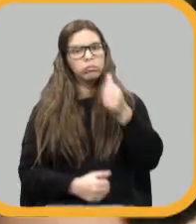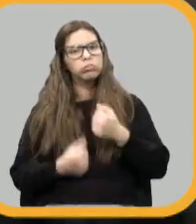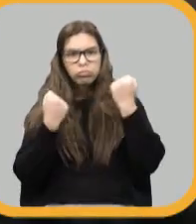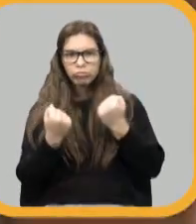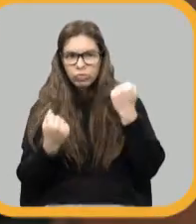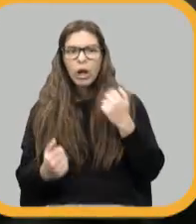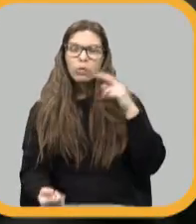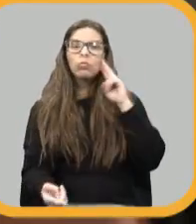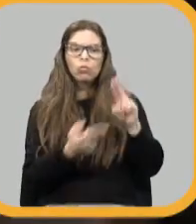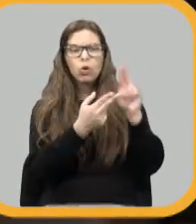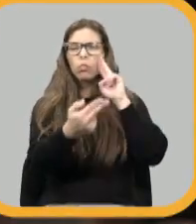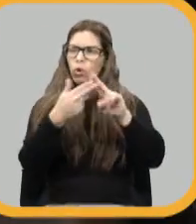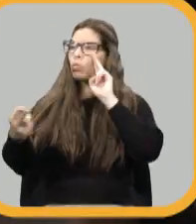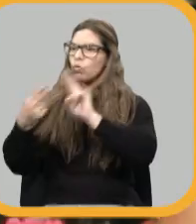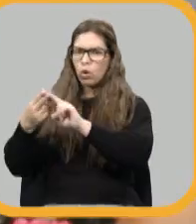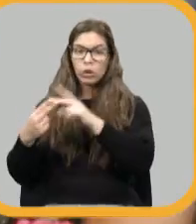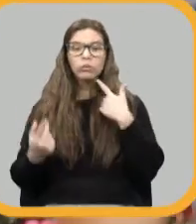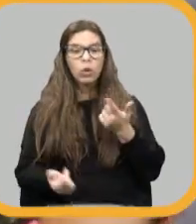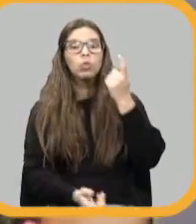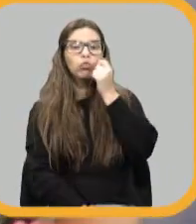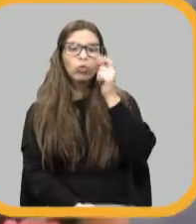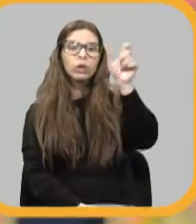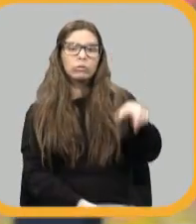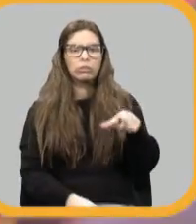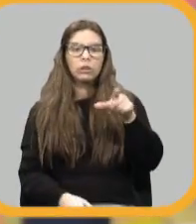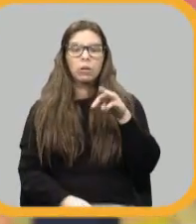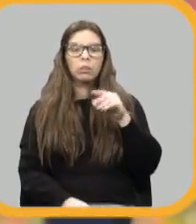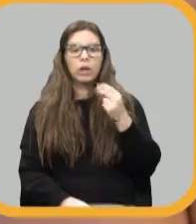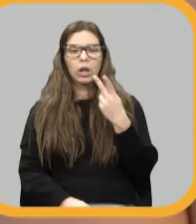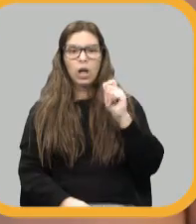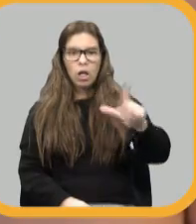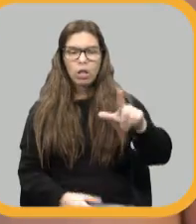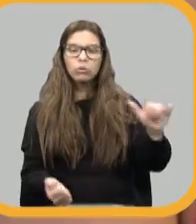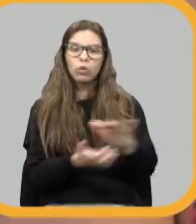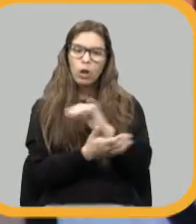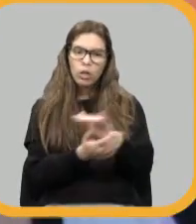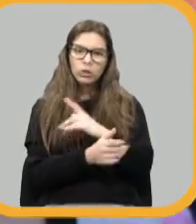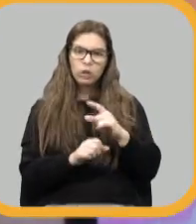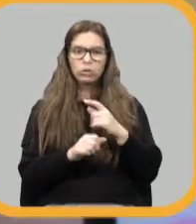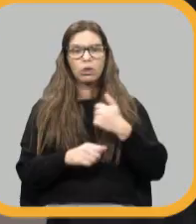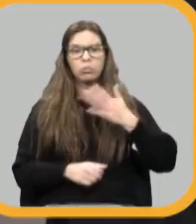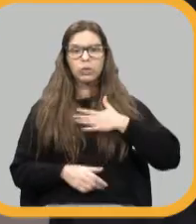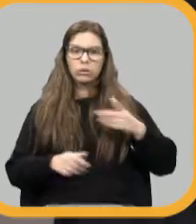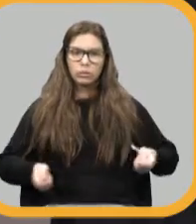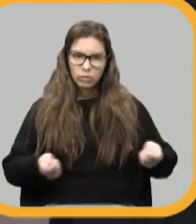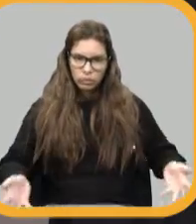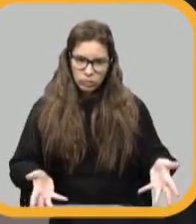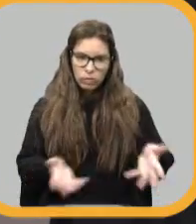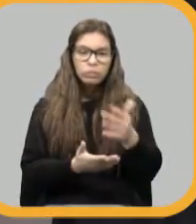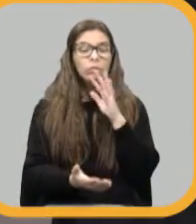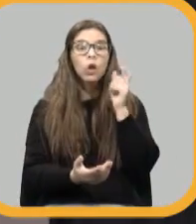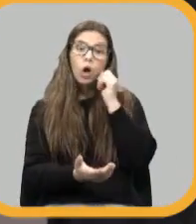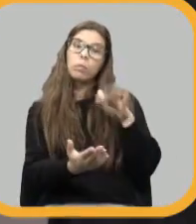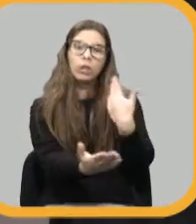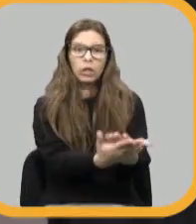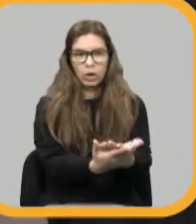Em vários encontros com várias pessoas, conheceu o Miguel Paz, um empreendedor e jornalista no Chile, e foi ele que lhe deu o nome. Portanto,